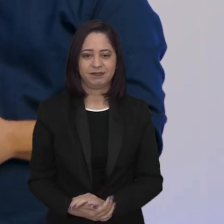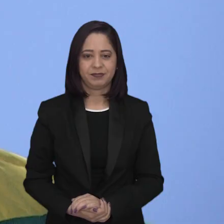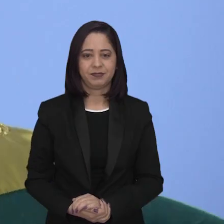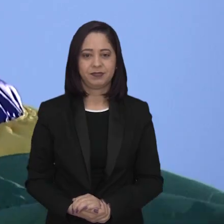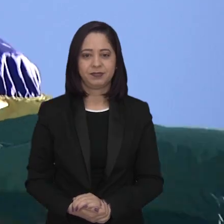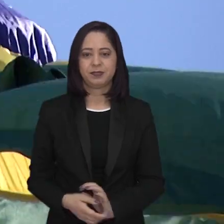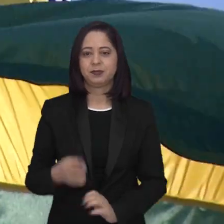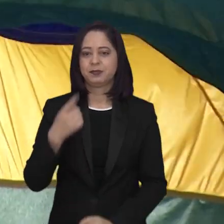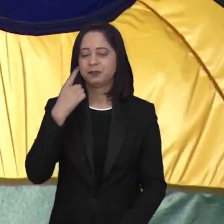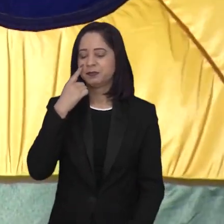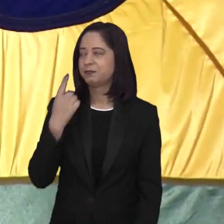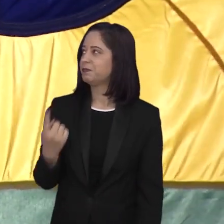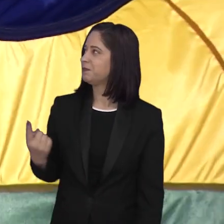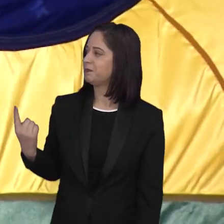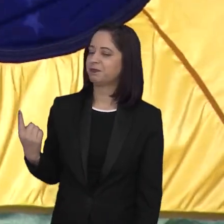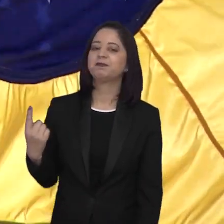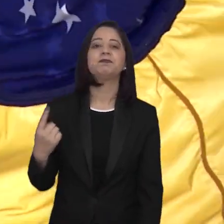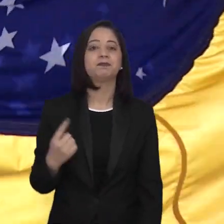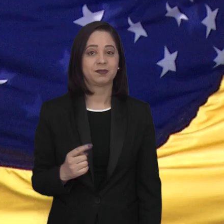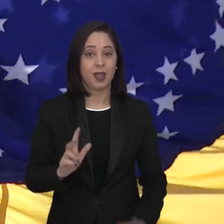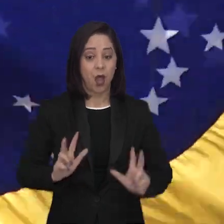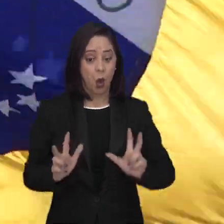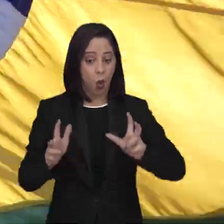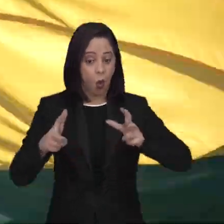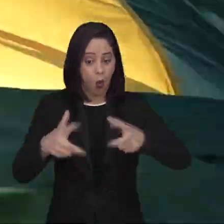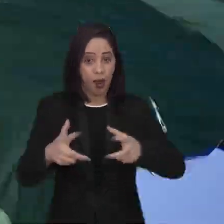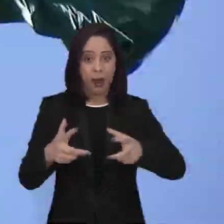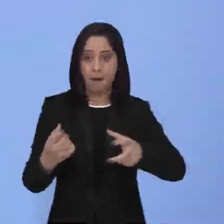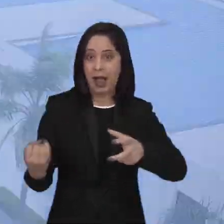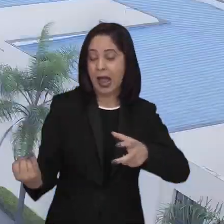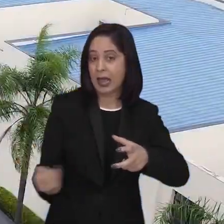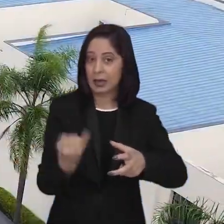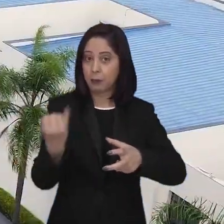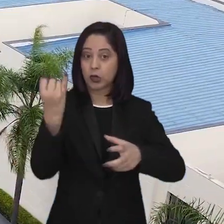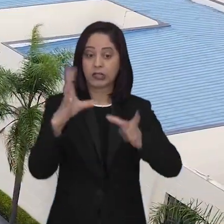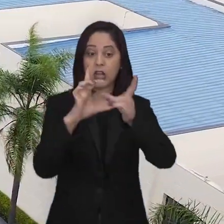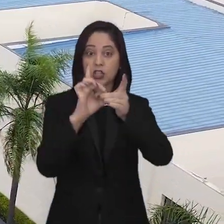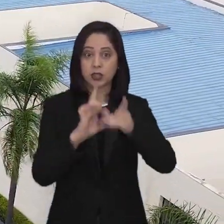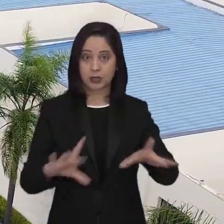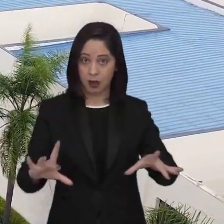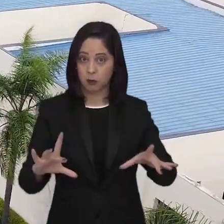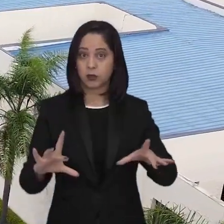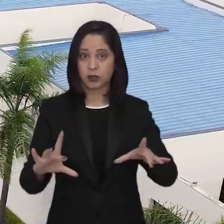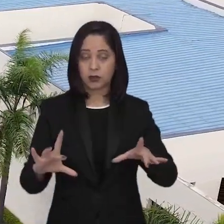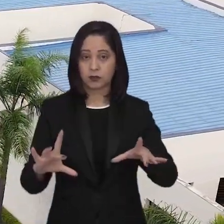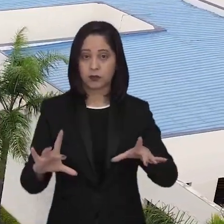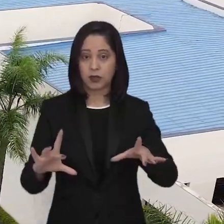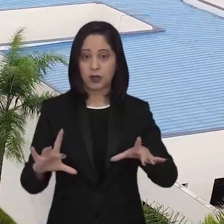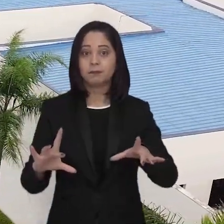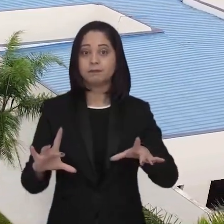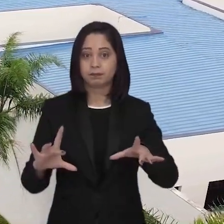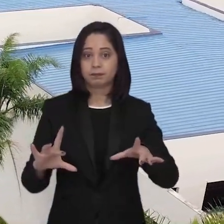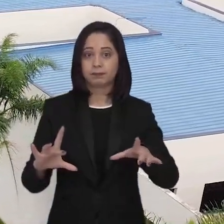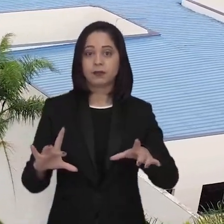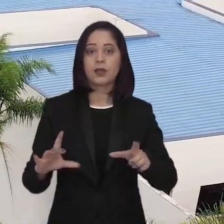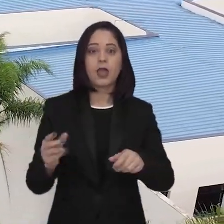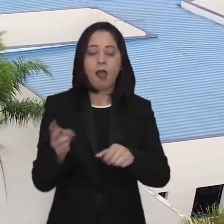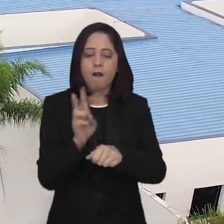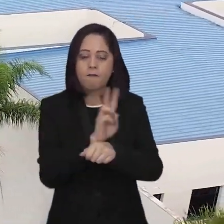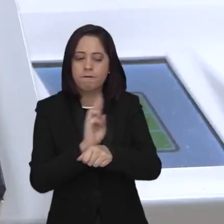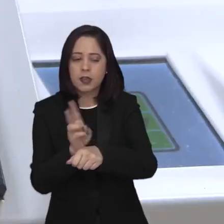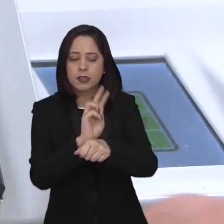preparou. Essencial na estrutura de um governo democrático, a Câmara é um dos órgãos fiscalizadores do